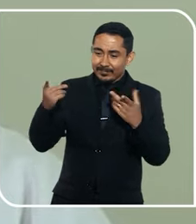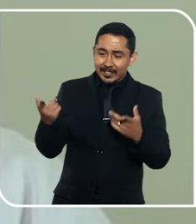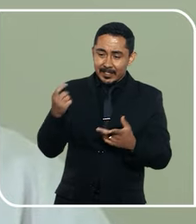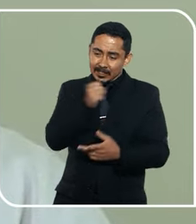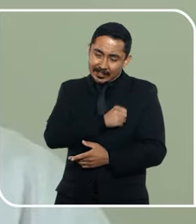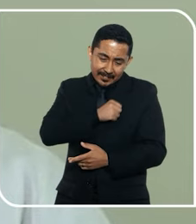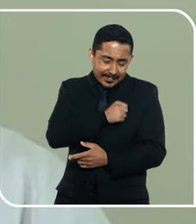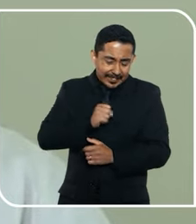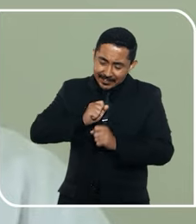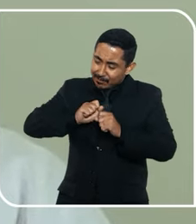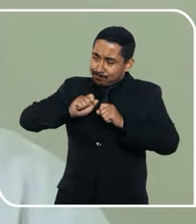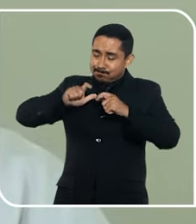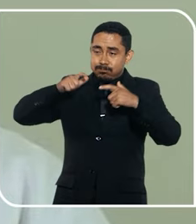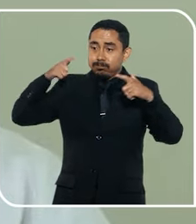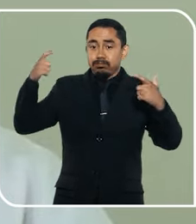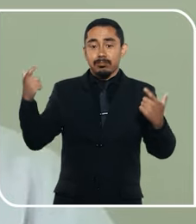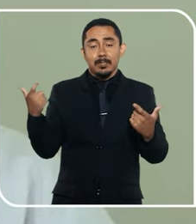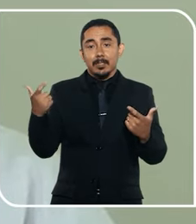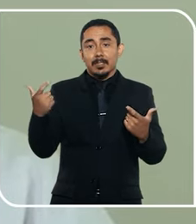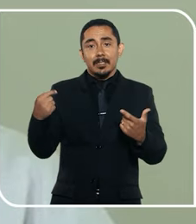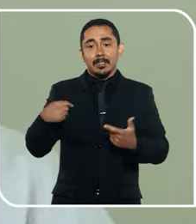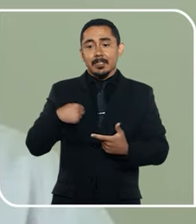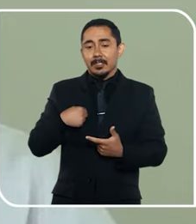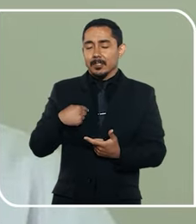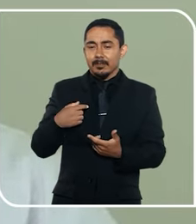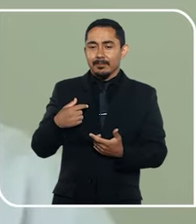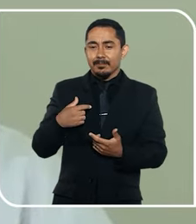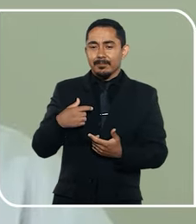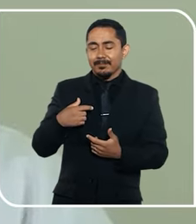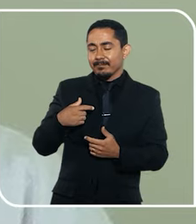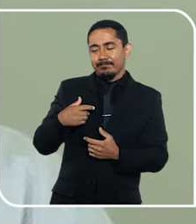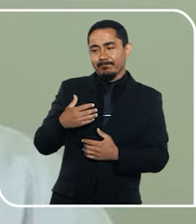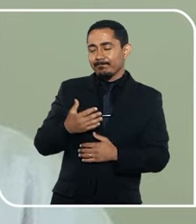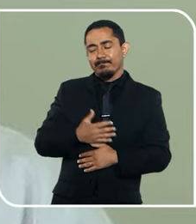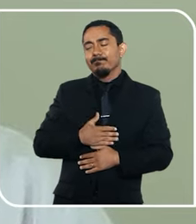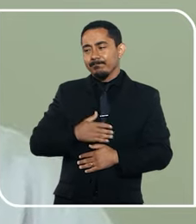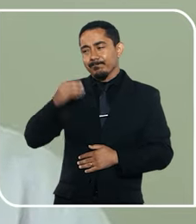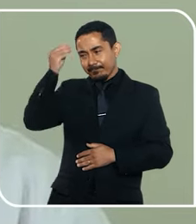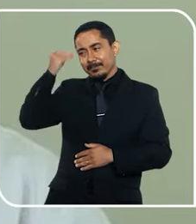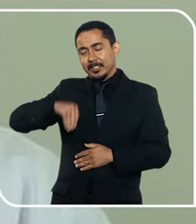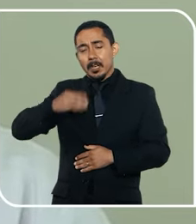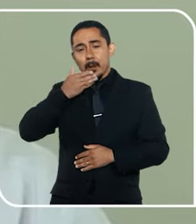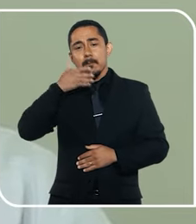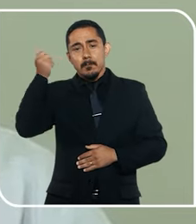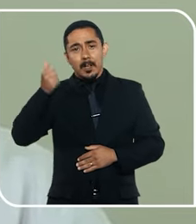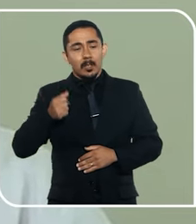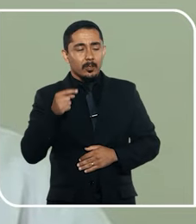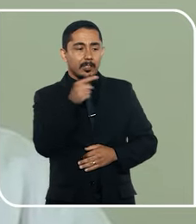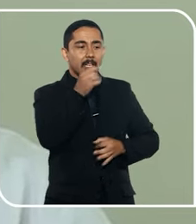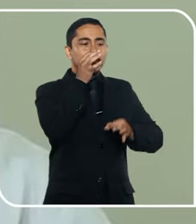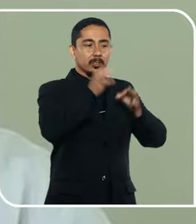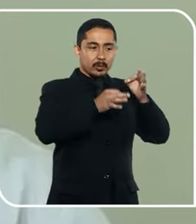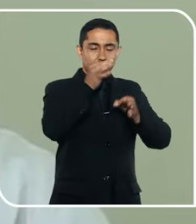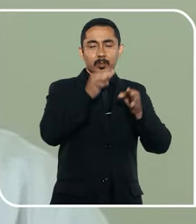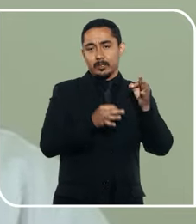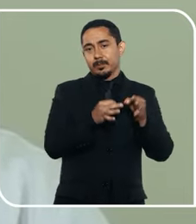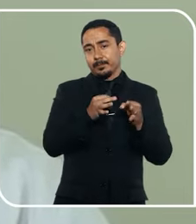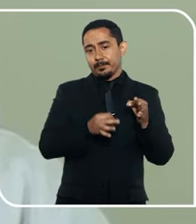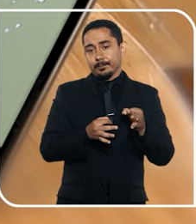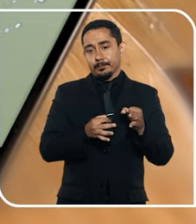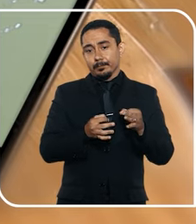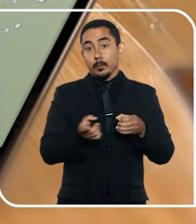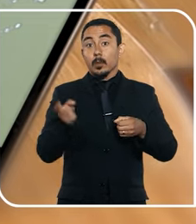as saudades era tão grande que eu falei, não, o melhor caminho mesmo vai ser a